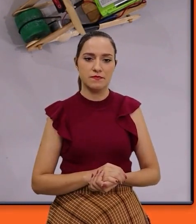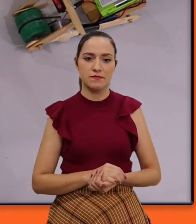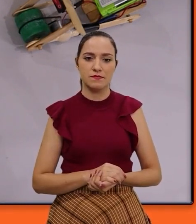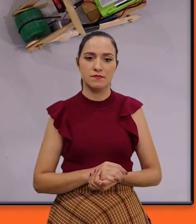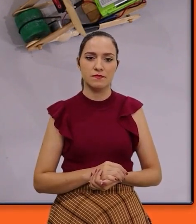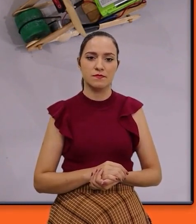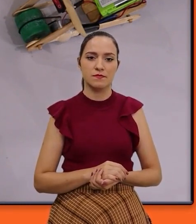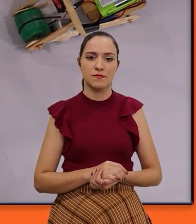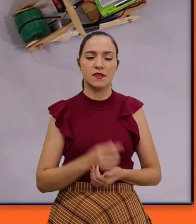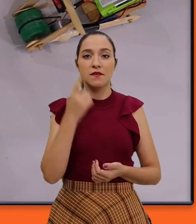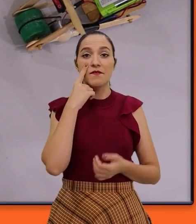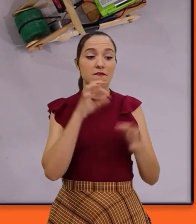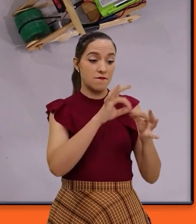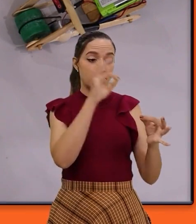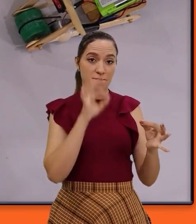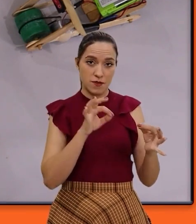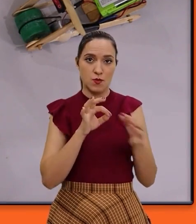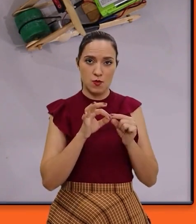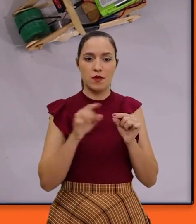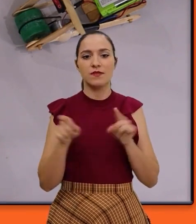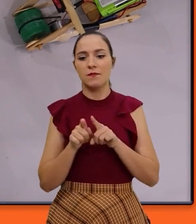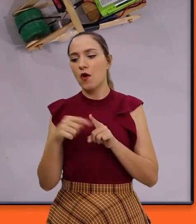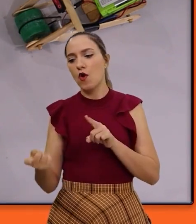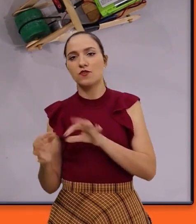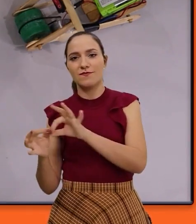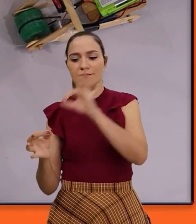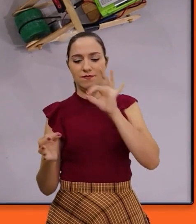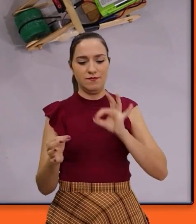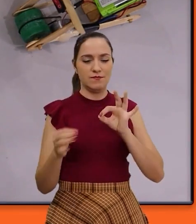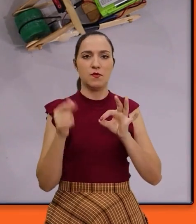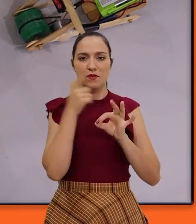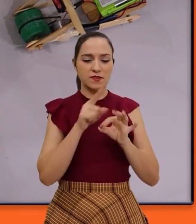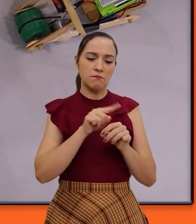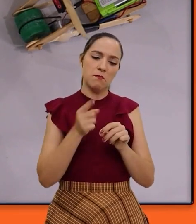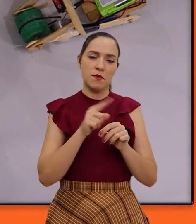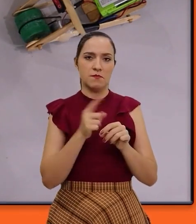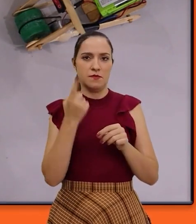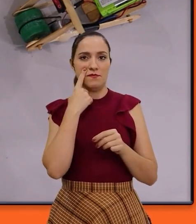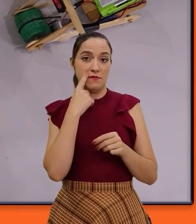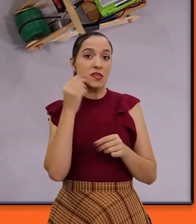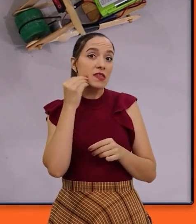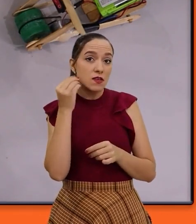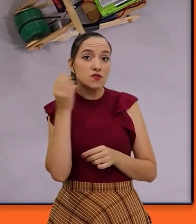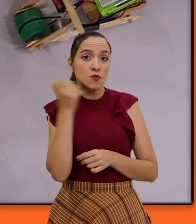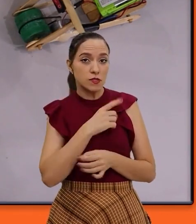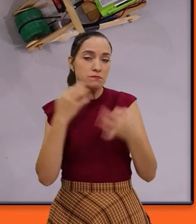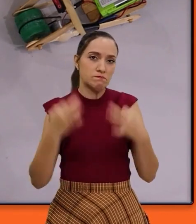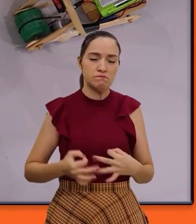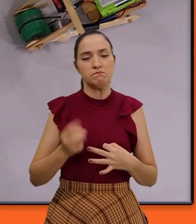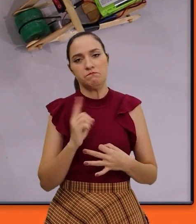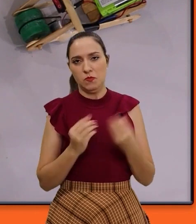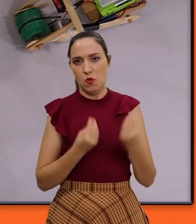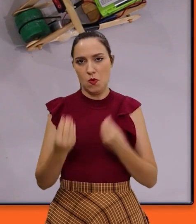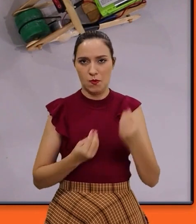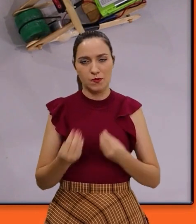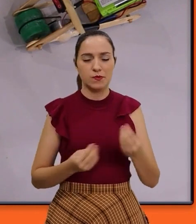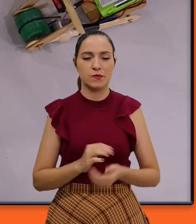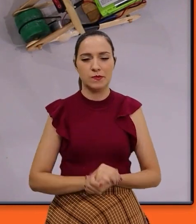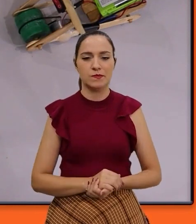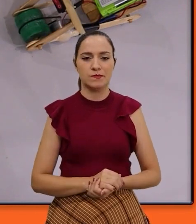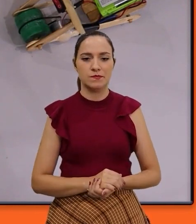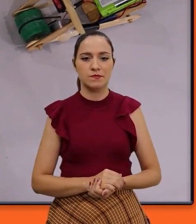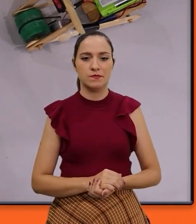ligo um fio do lado de cá e ligo o outro do lado de cá. Se ela não funcionar, então é porque fizemos a